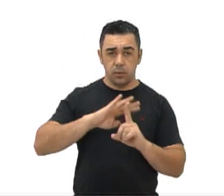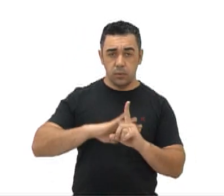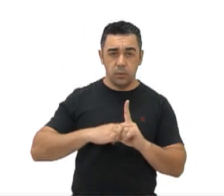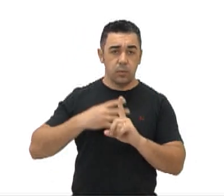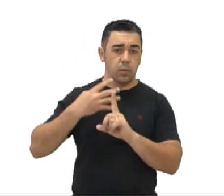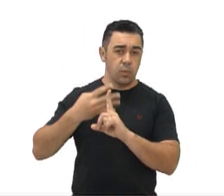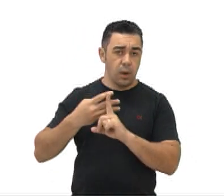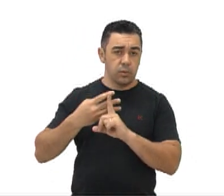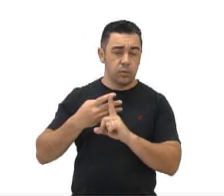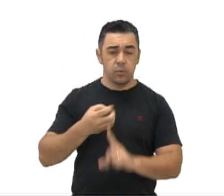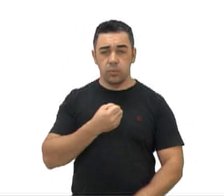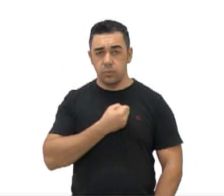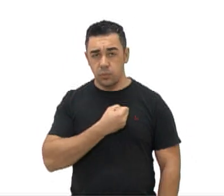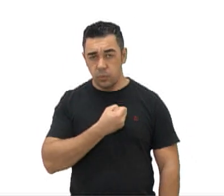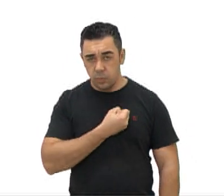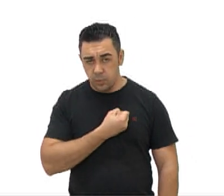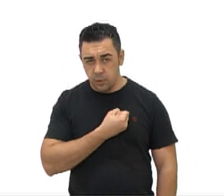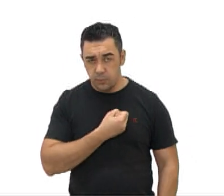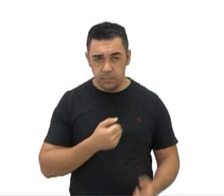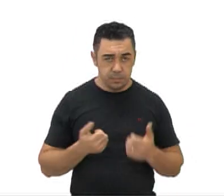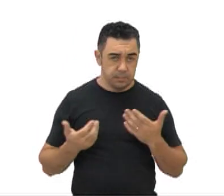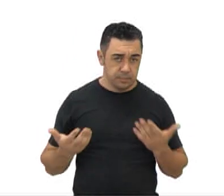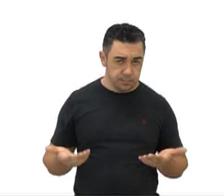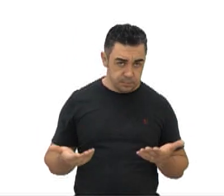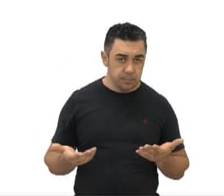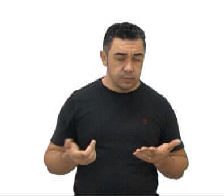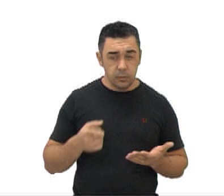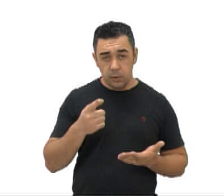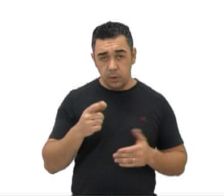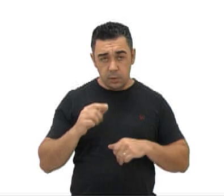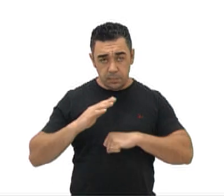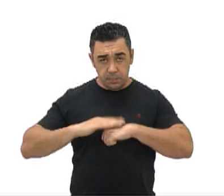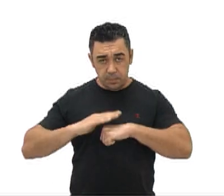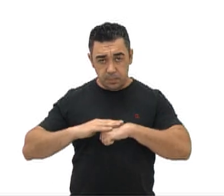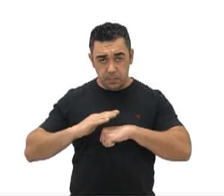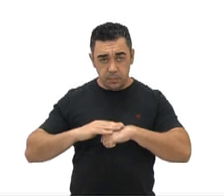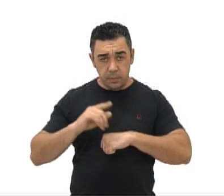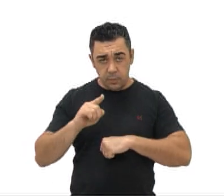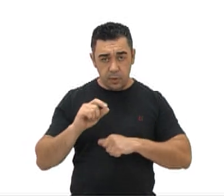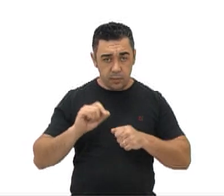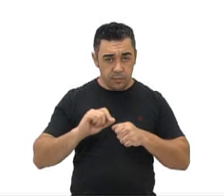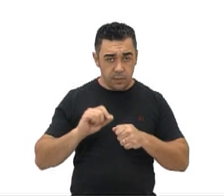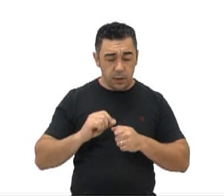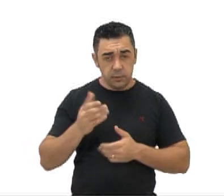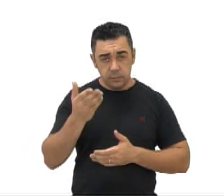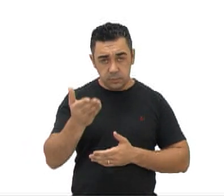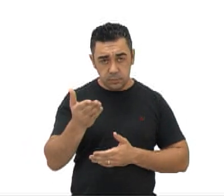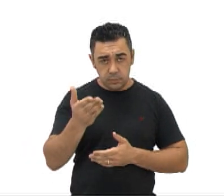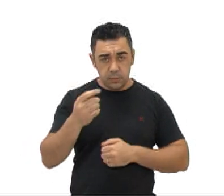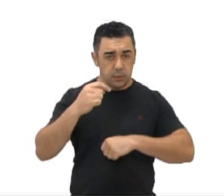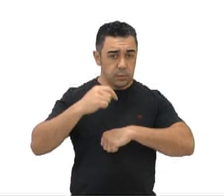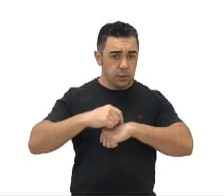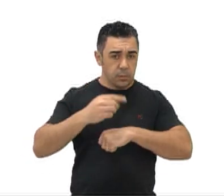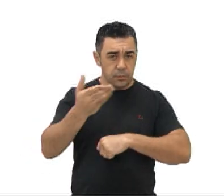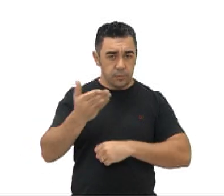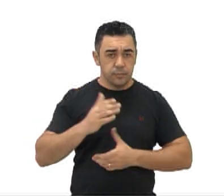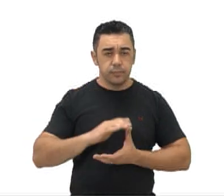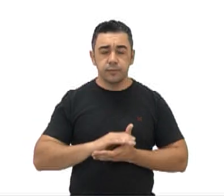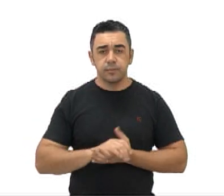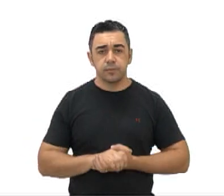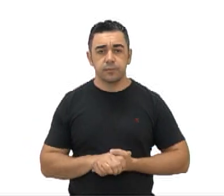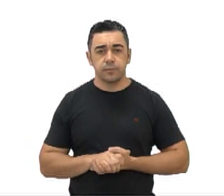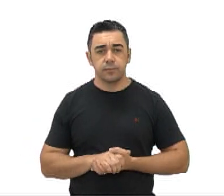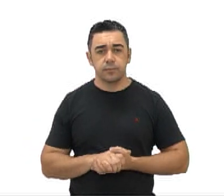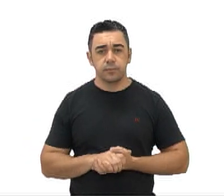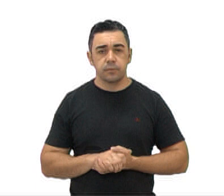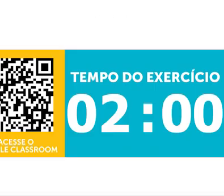o triplo de um número. E a letra C, o quádruplo de um número. Um tempo para vocês